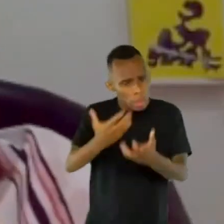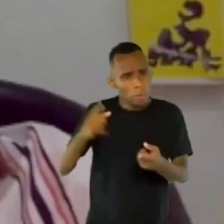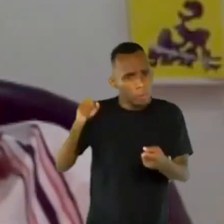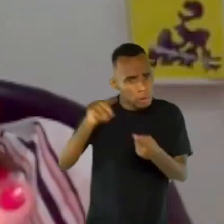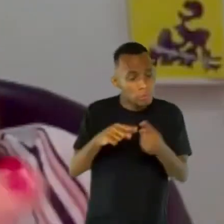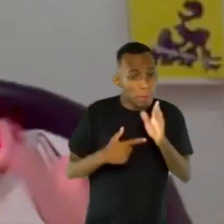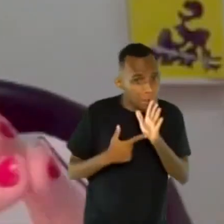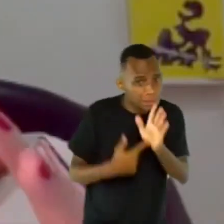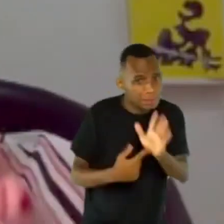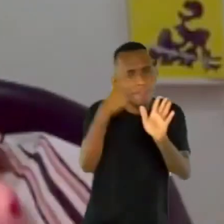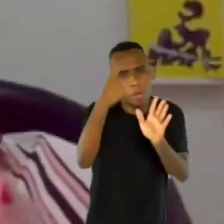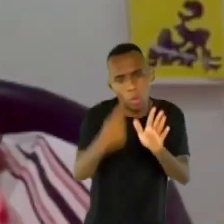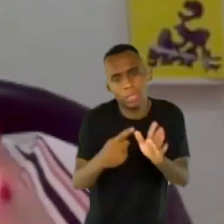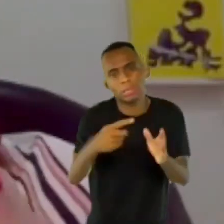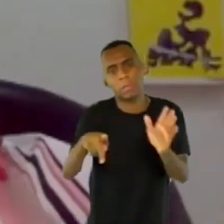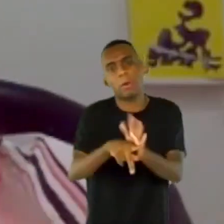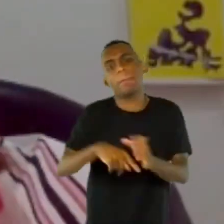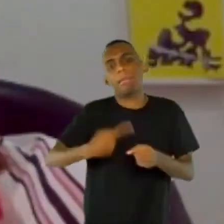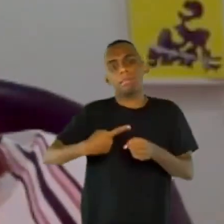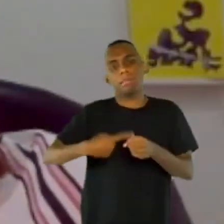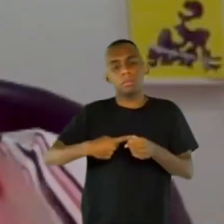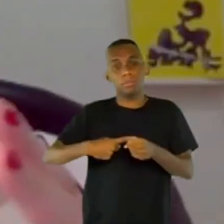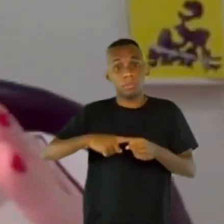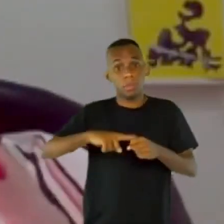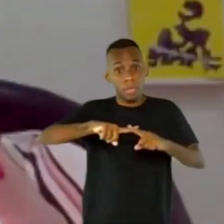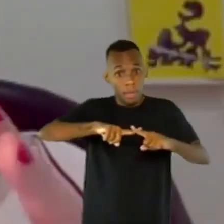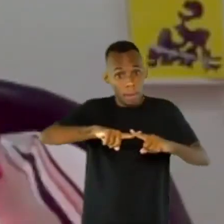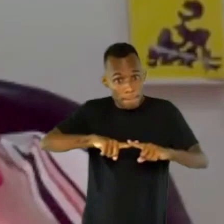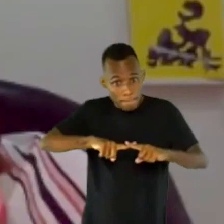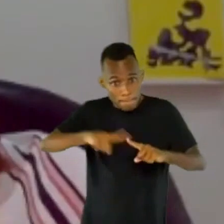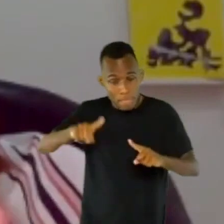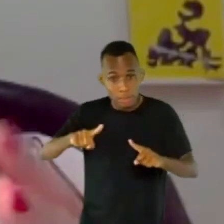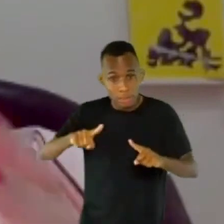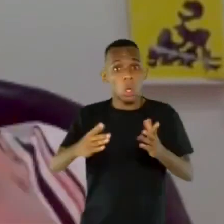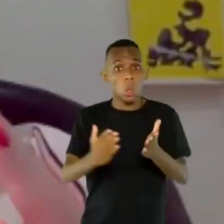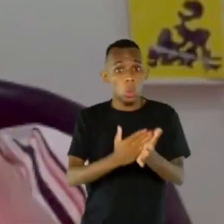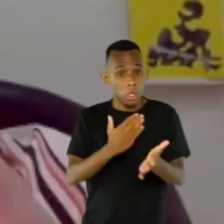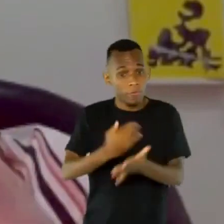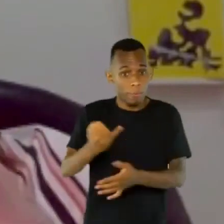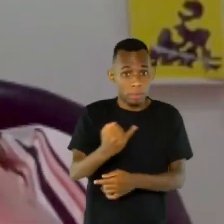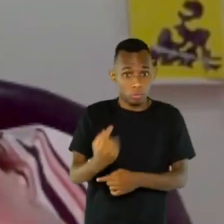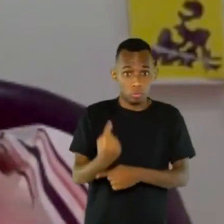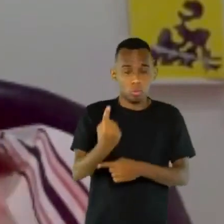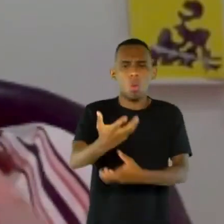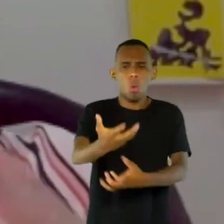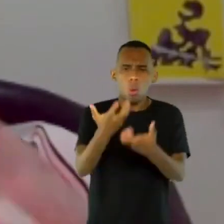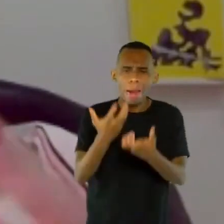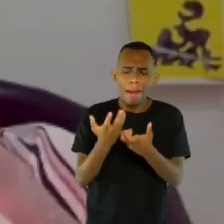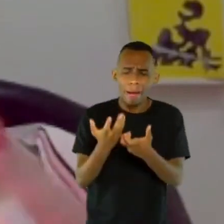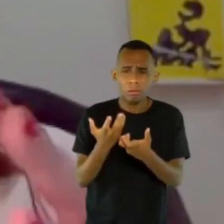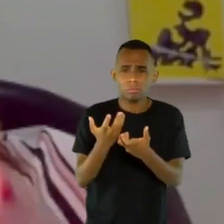né? Aqui não, aqui eu quero falar de pessoas